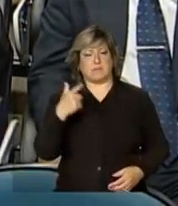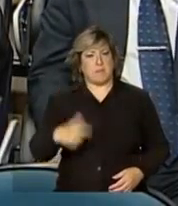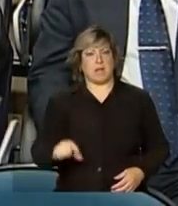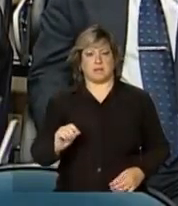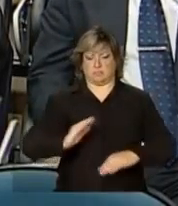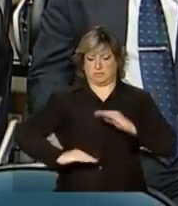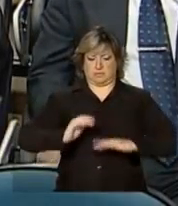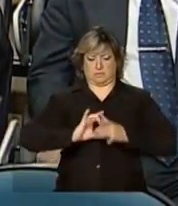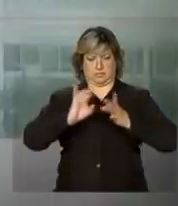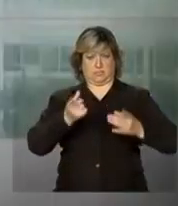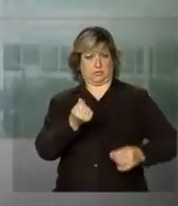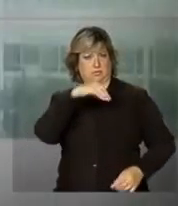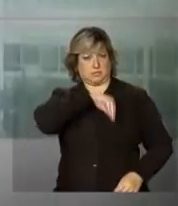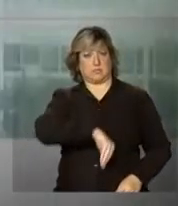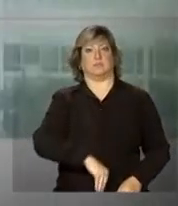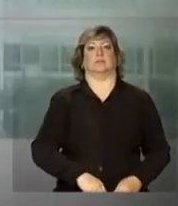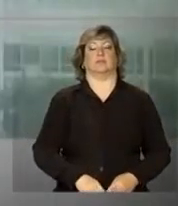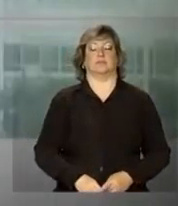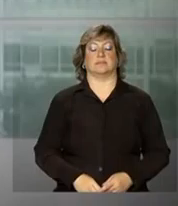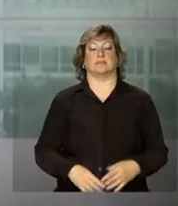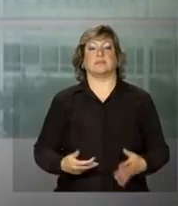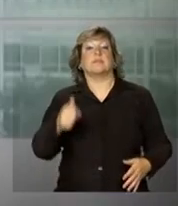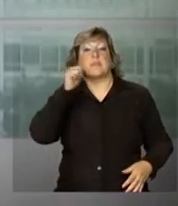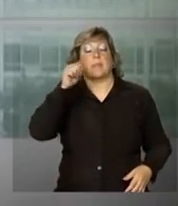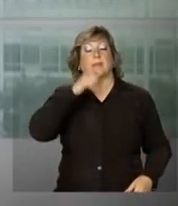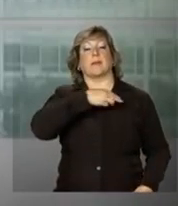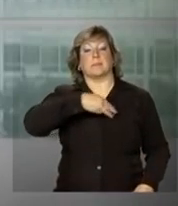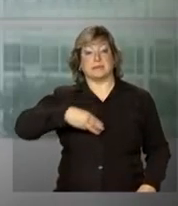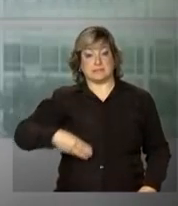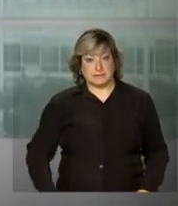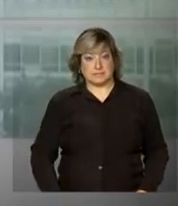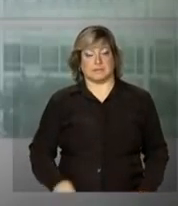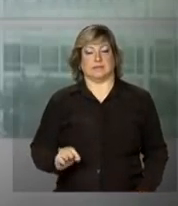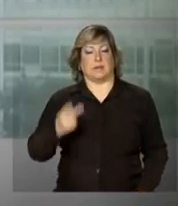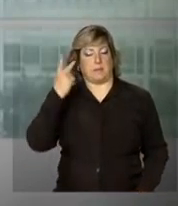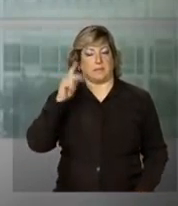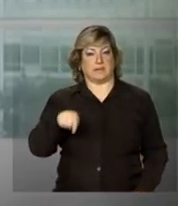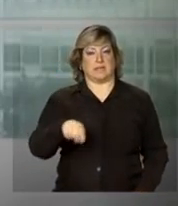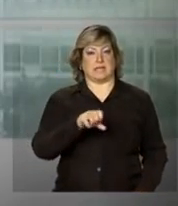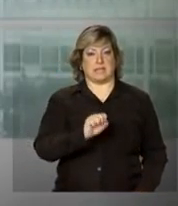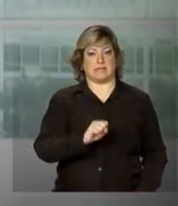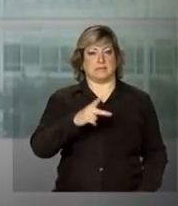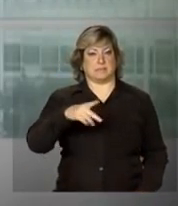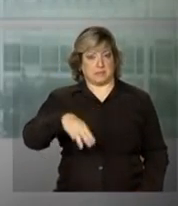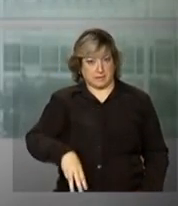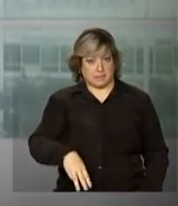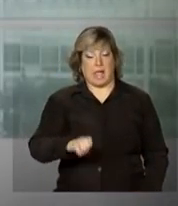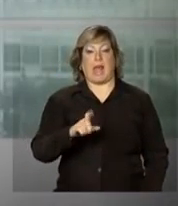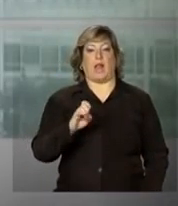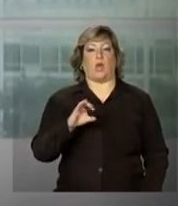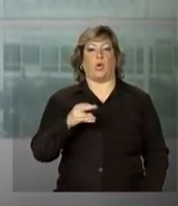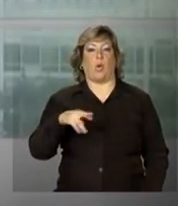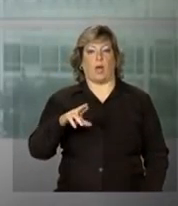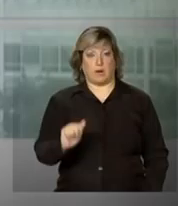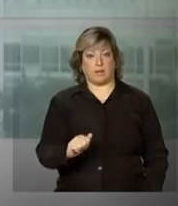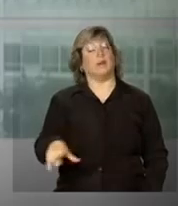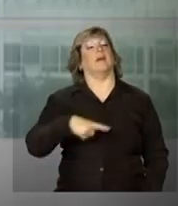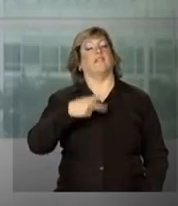autonomia econômica. A ministra da Secretaria de Políticas para as Mulheres, Eleonora Menicucci, falou sobre